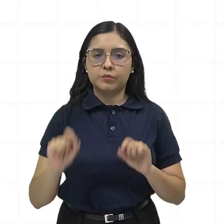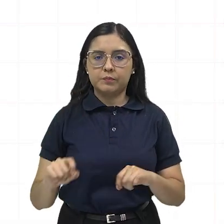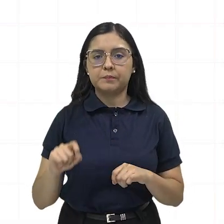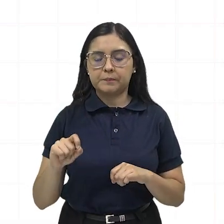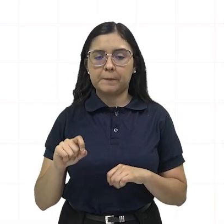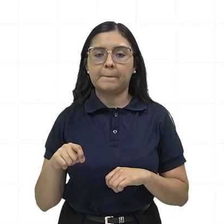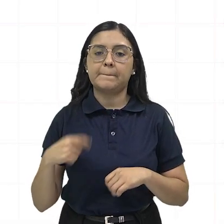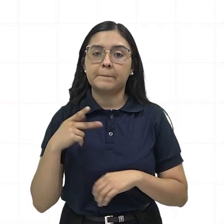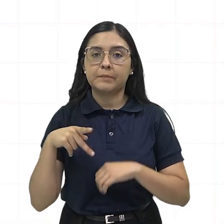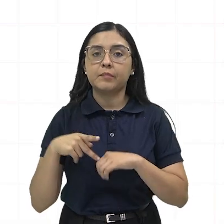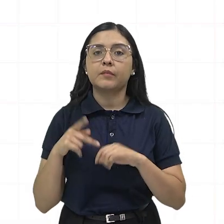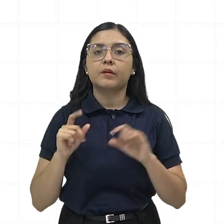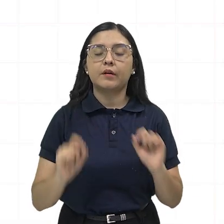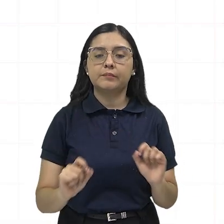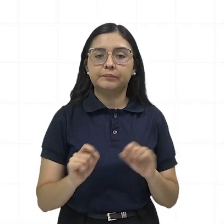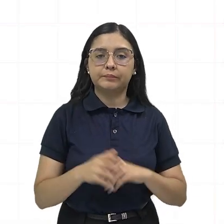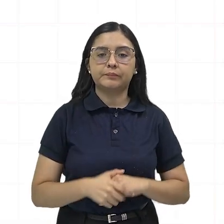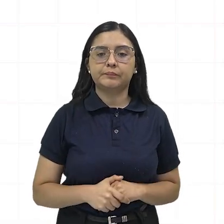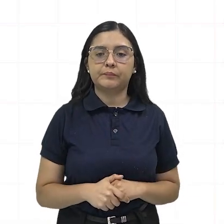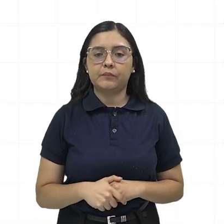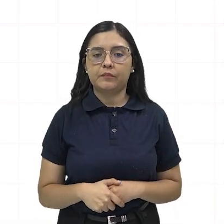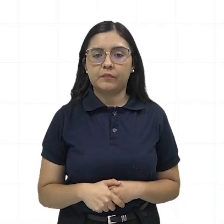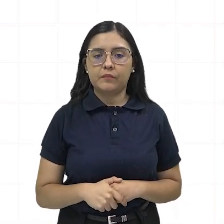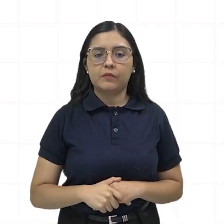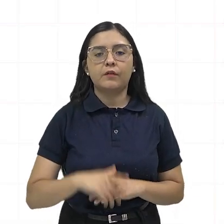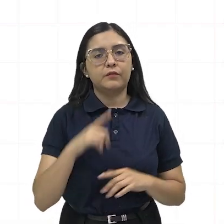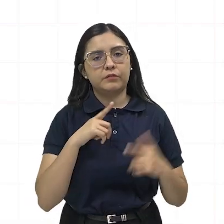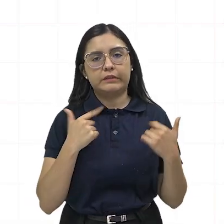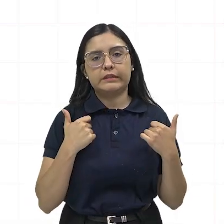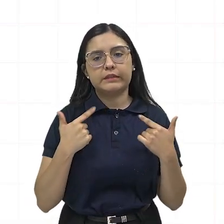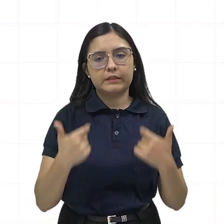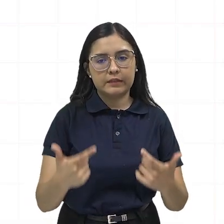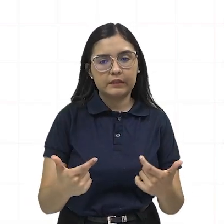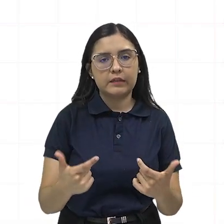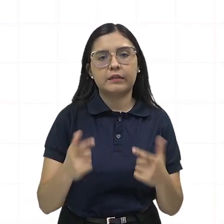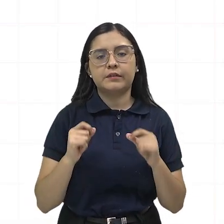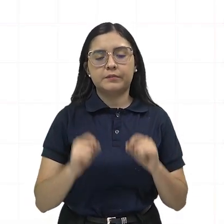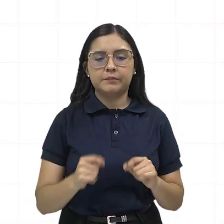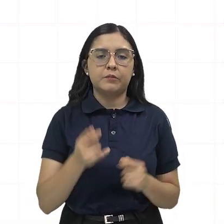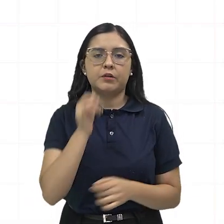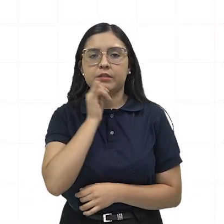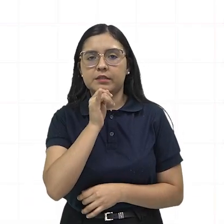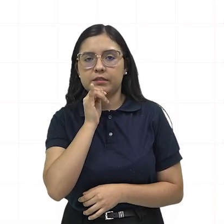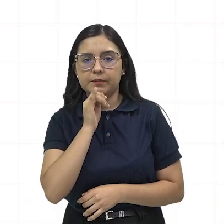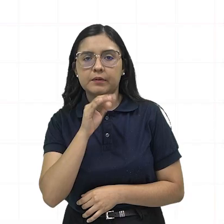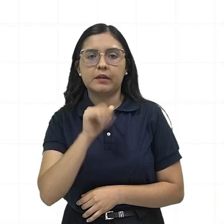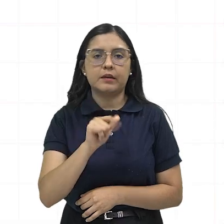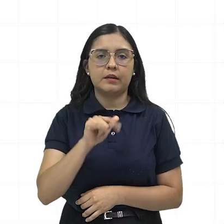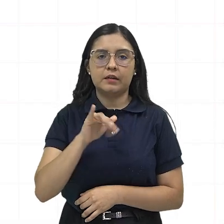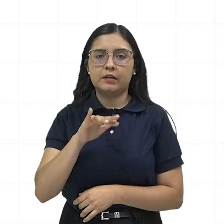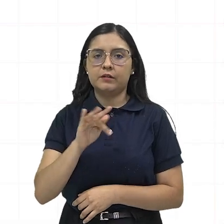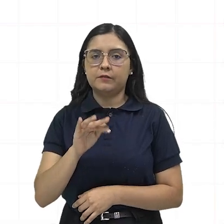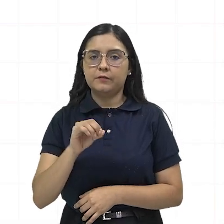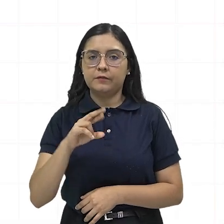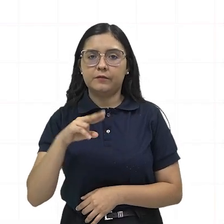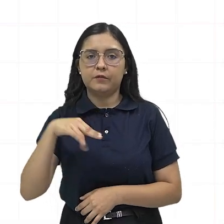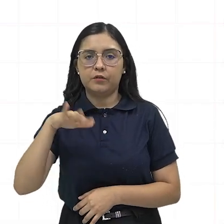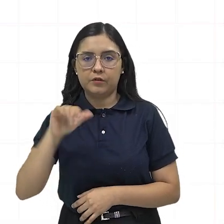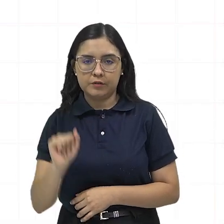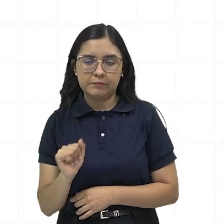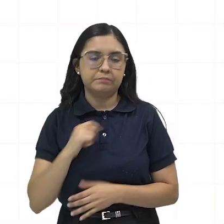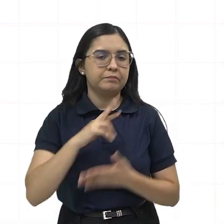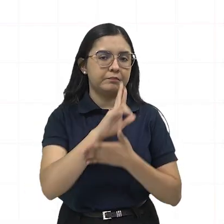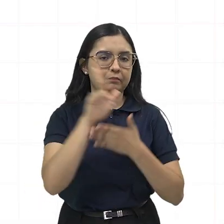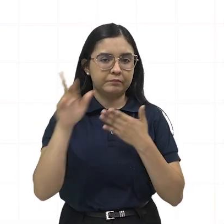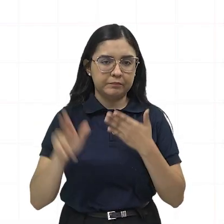foram, basicamente, em guerras, como no caso da Califórnia, do Arizona, do Novo México, de